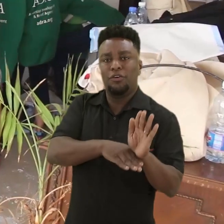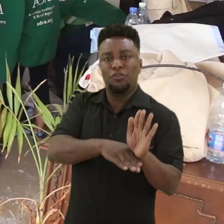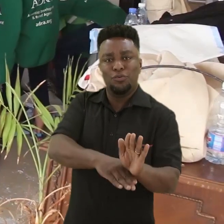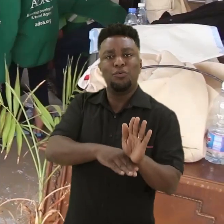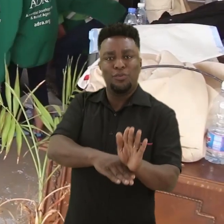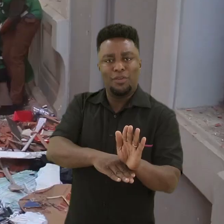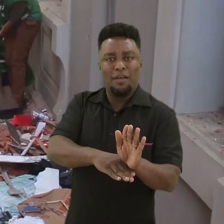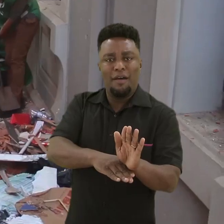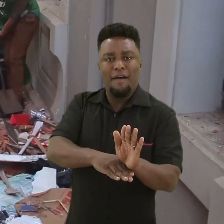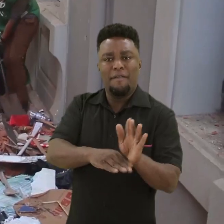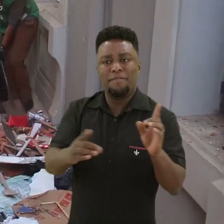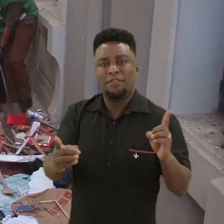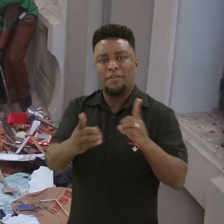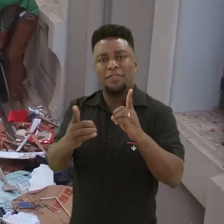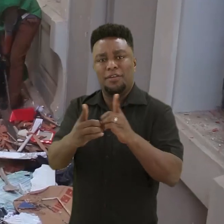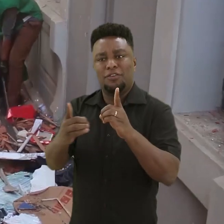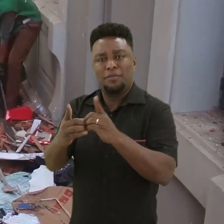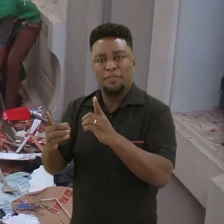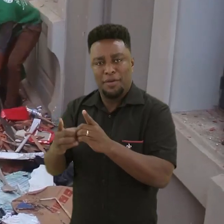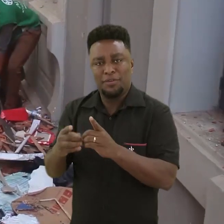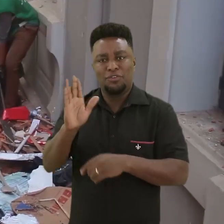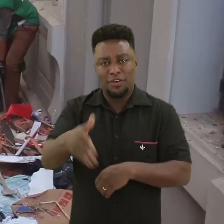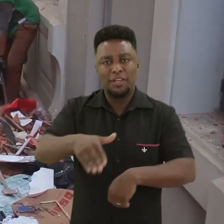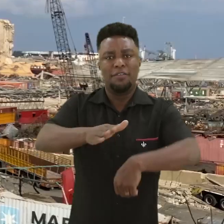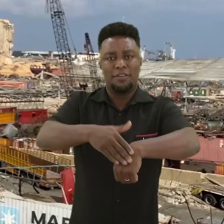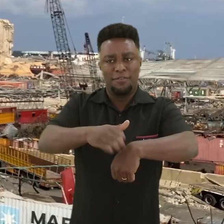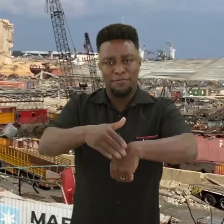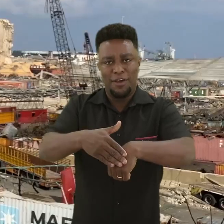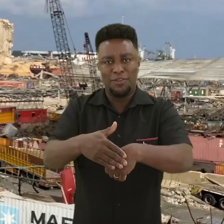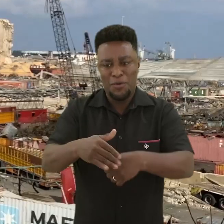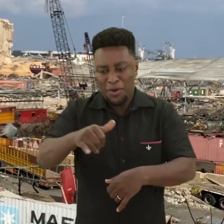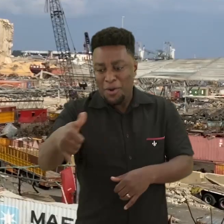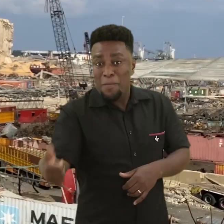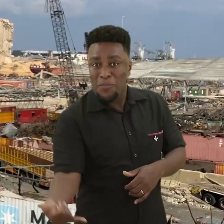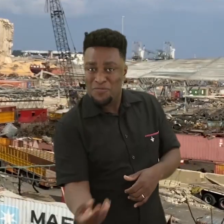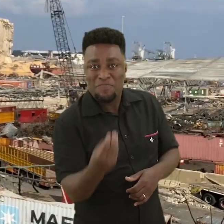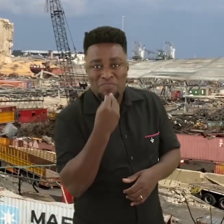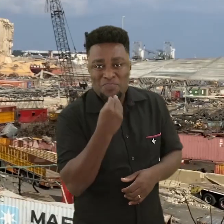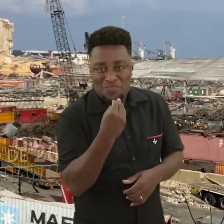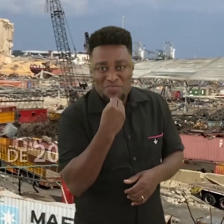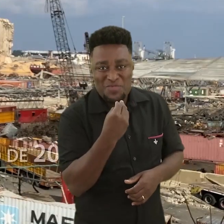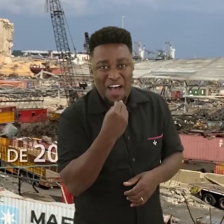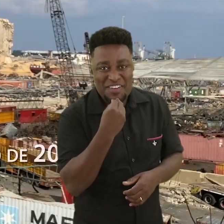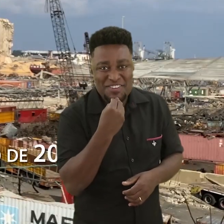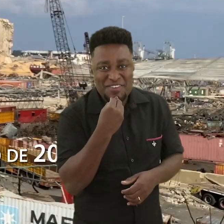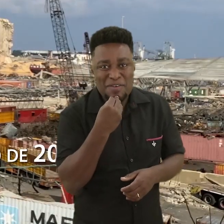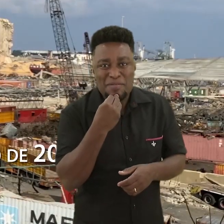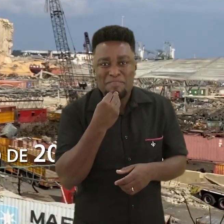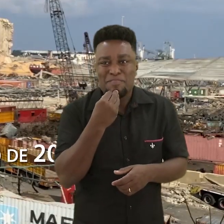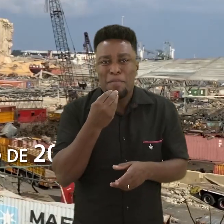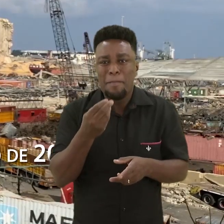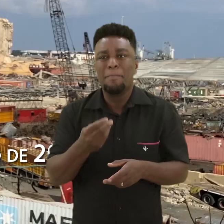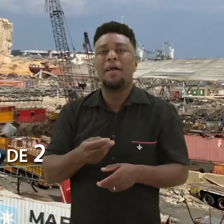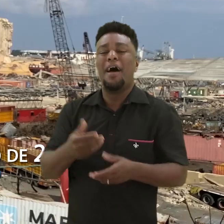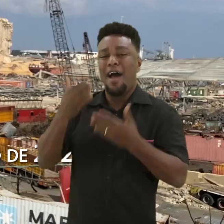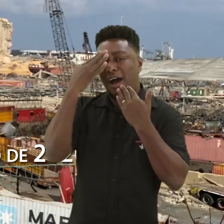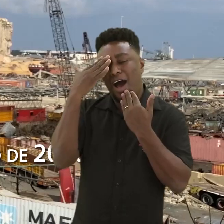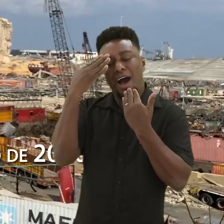de ajuda humanitária que já estavam sendo oferecidas. Eu quero aproveitar esta oportunidade para reconhecer e